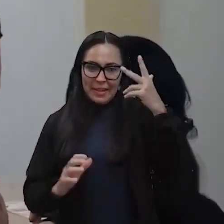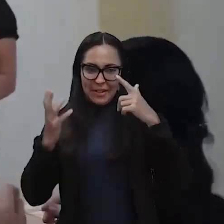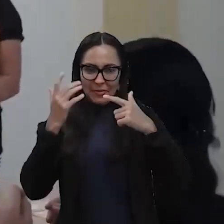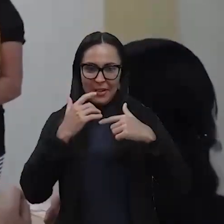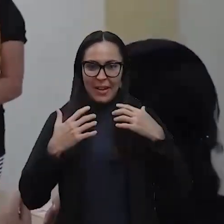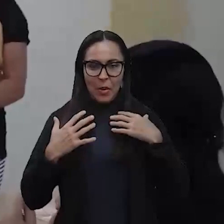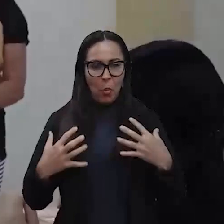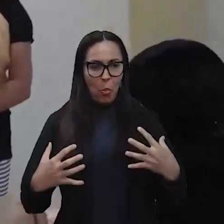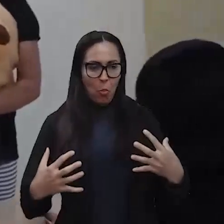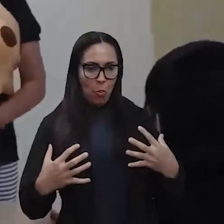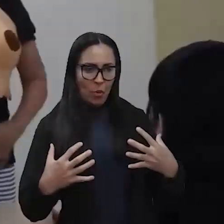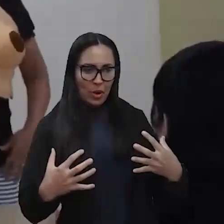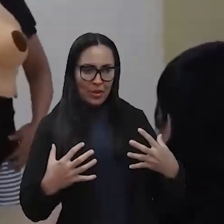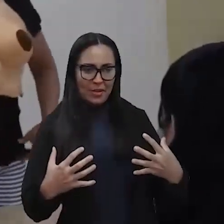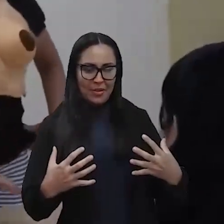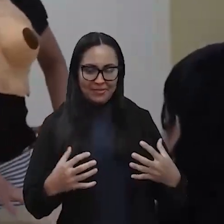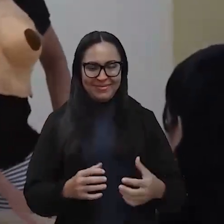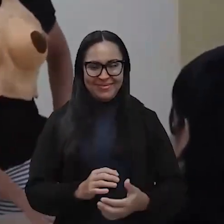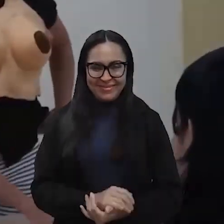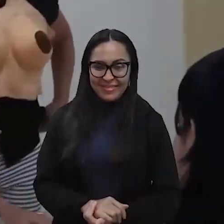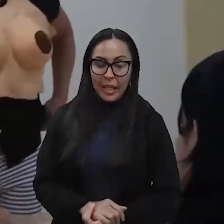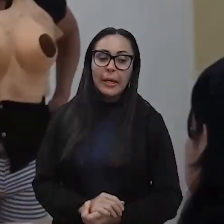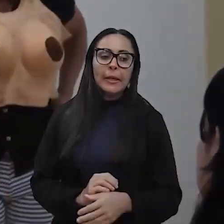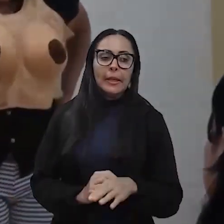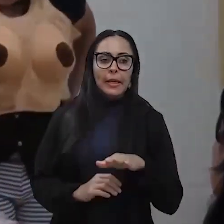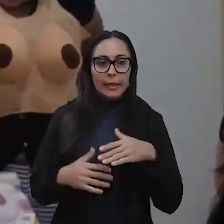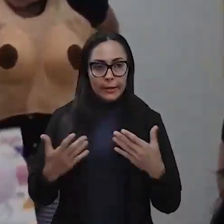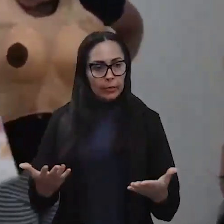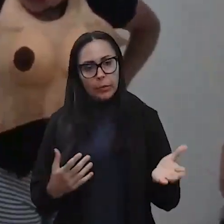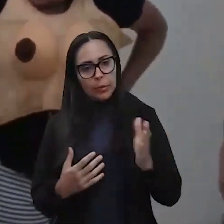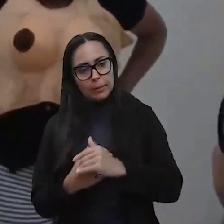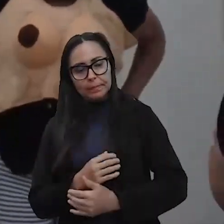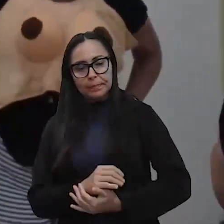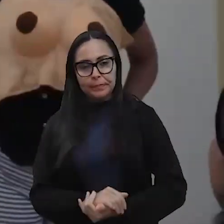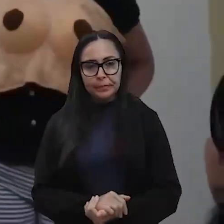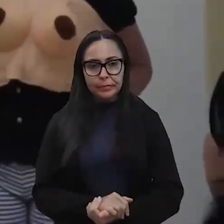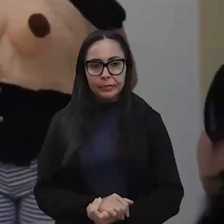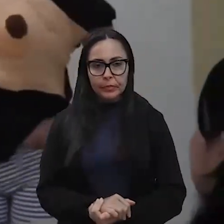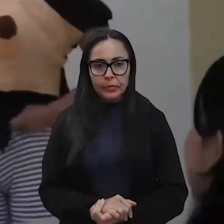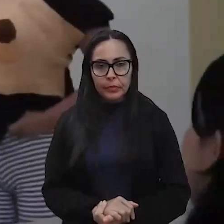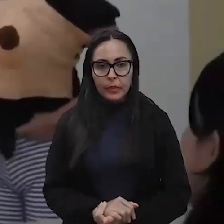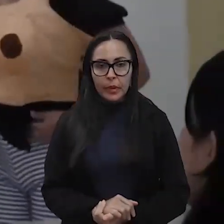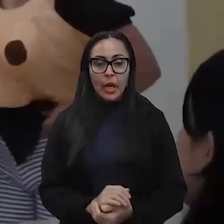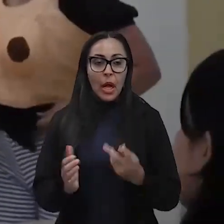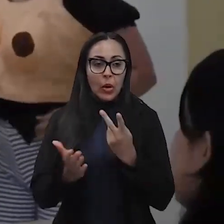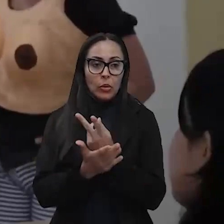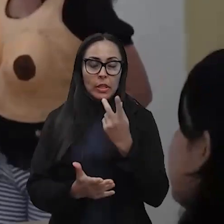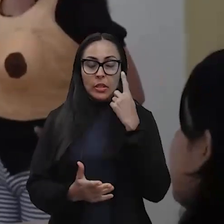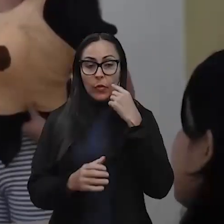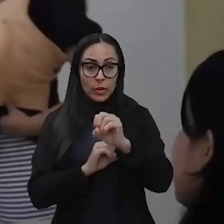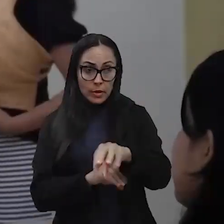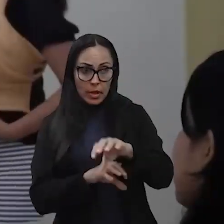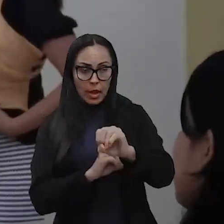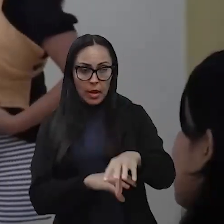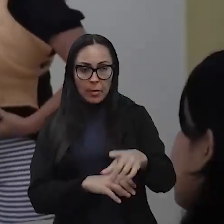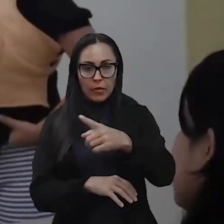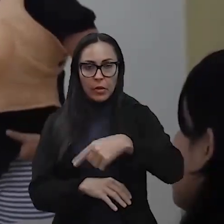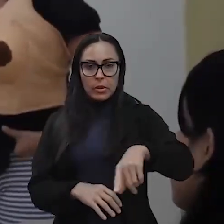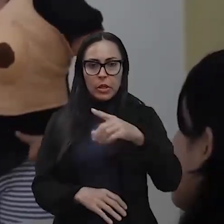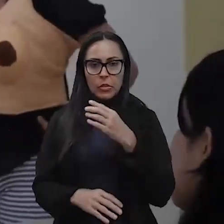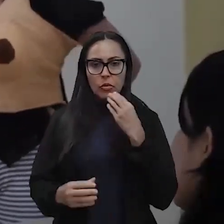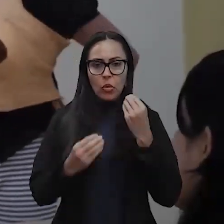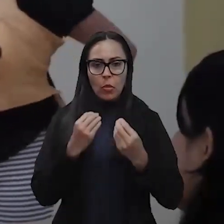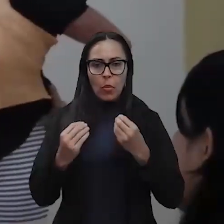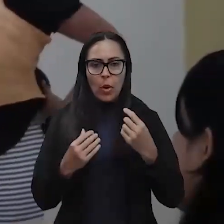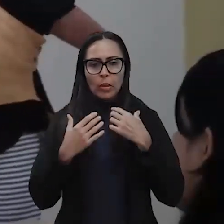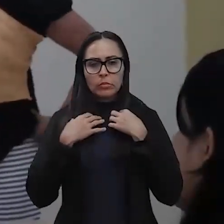viu? Gente, vamos lá. O que acontece? Vou ensinar para vocês como é o autoexame